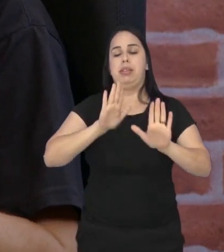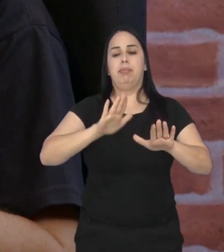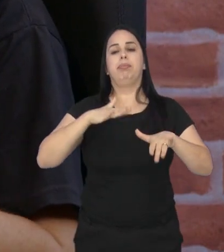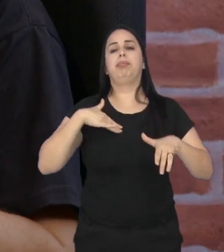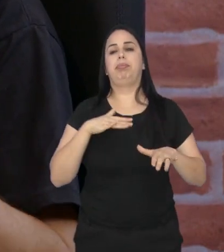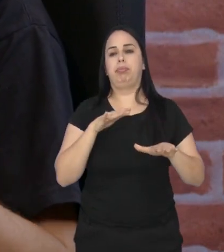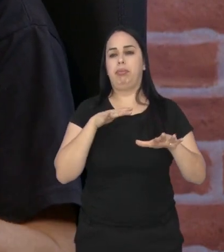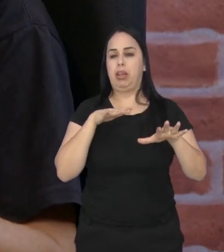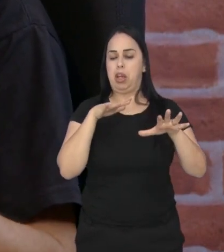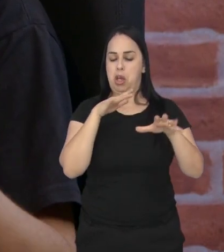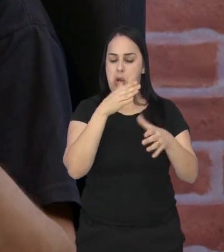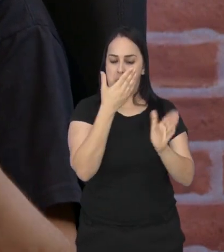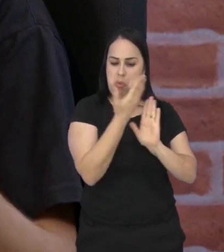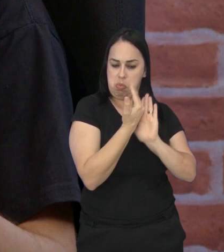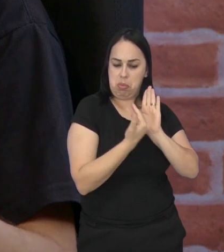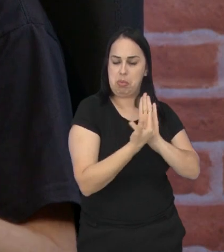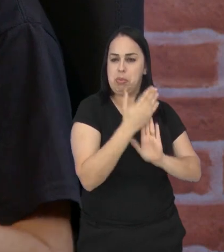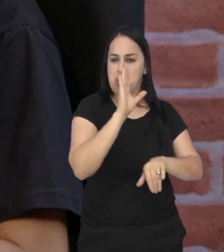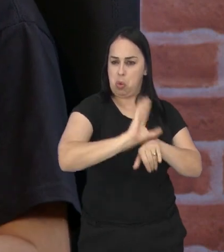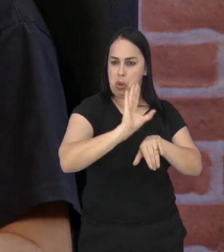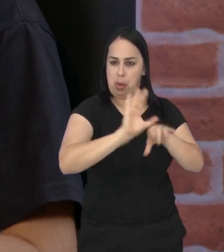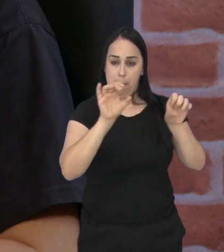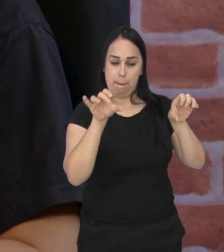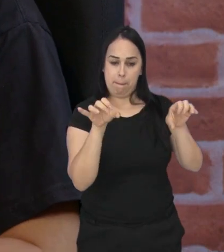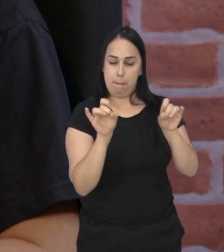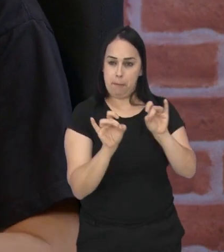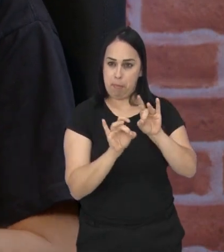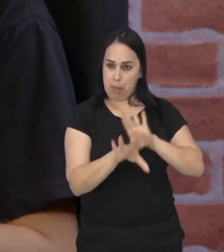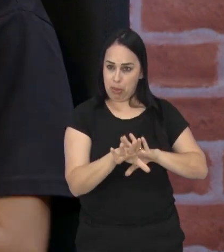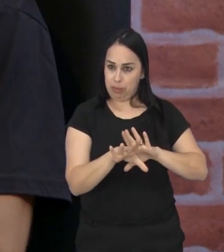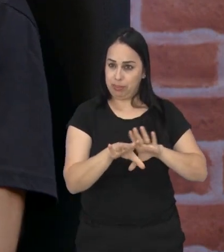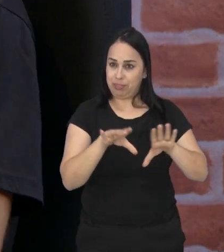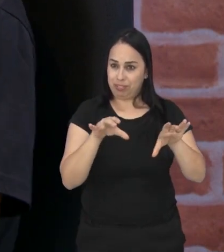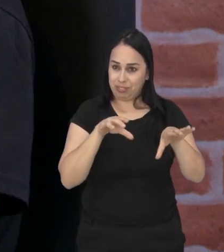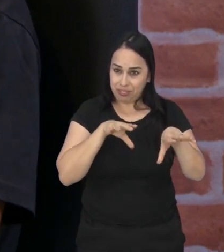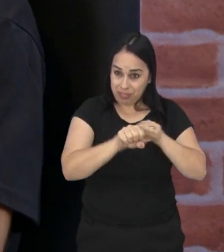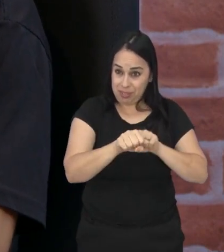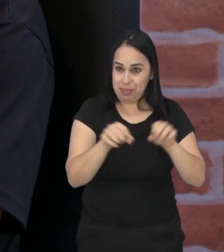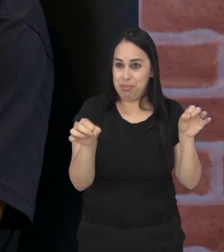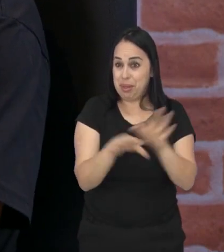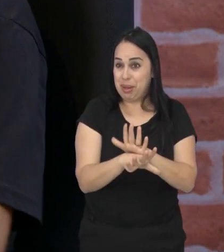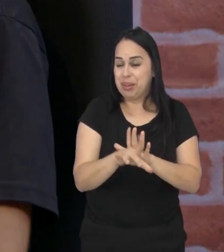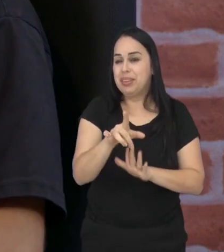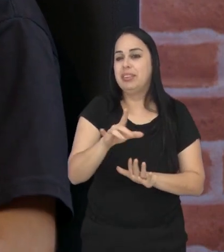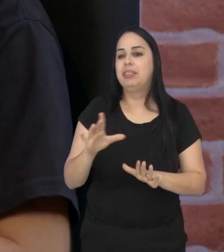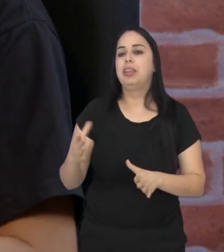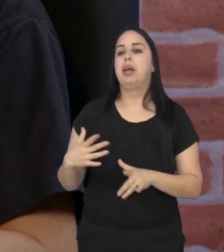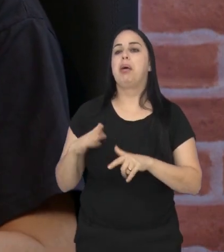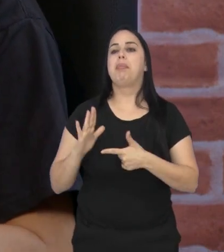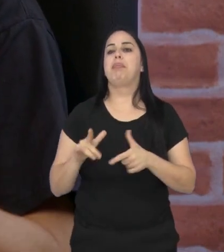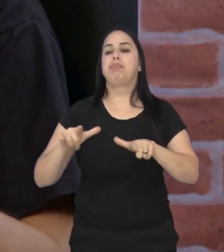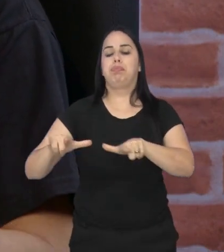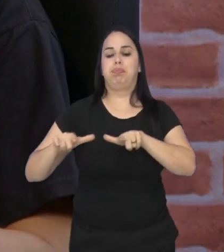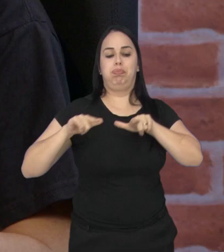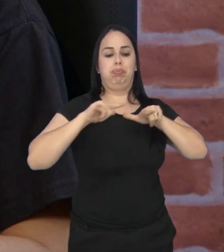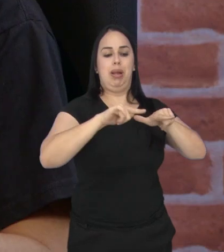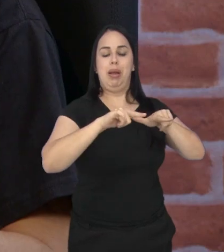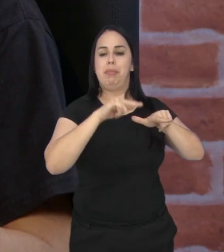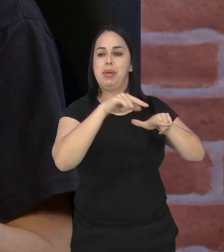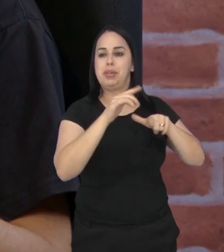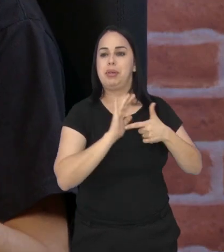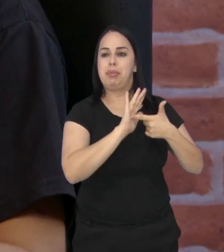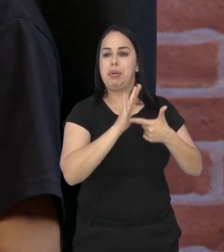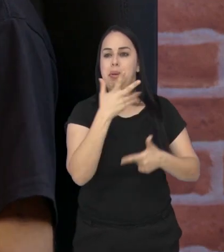curso, entreguei, peguei o diploma, mostrei para ele. Tá aqui, ó. Agora eu tenho um diploma, eu tenho. Na mesma